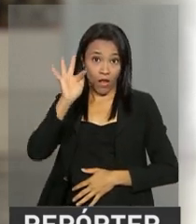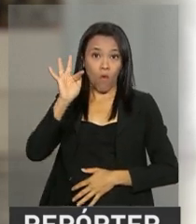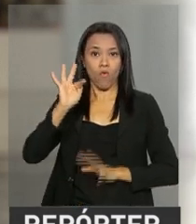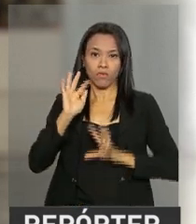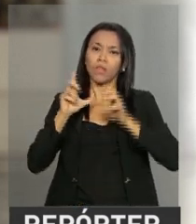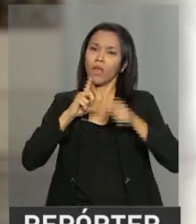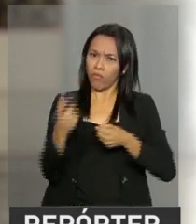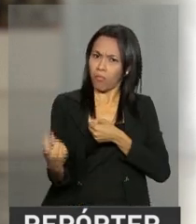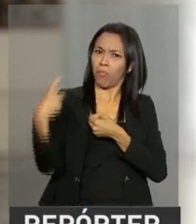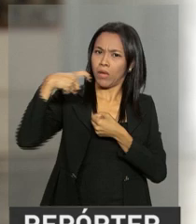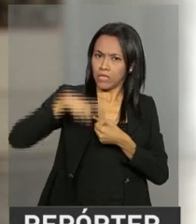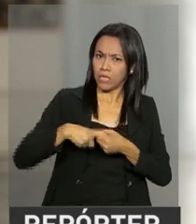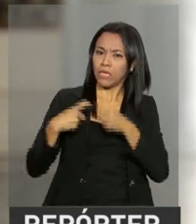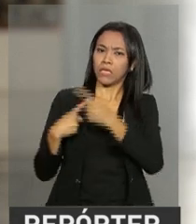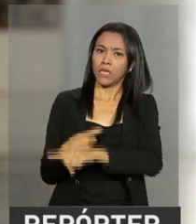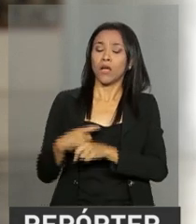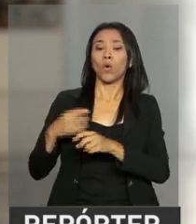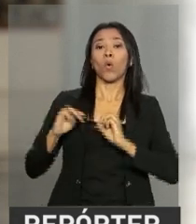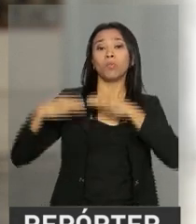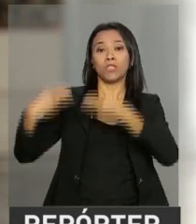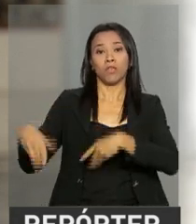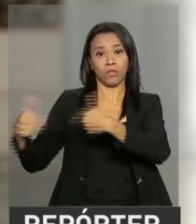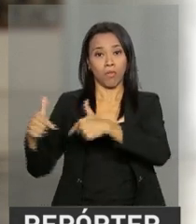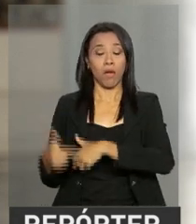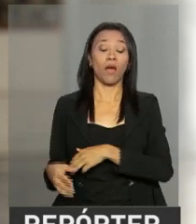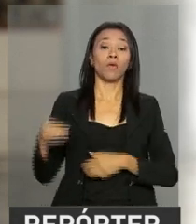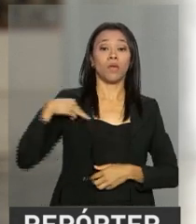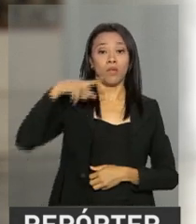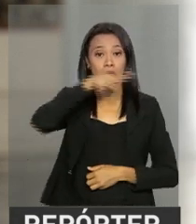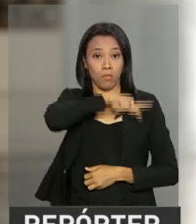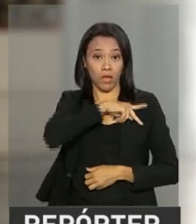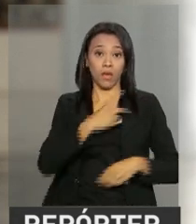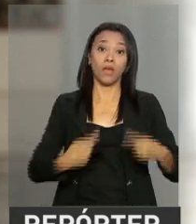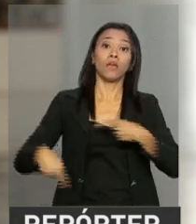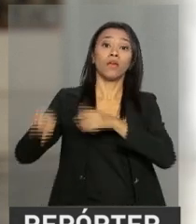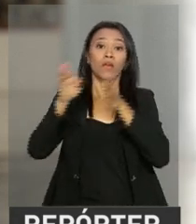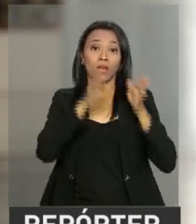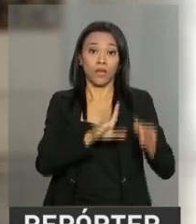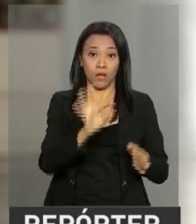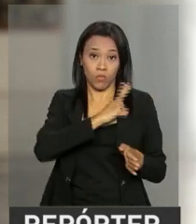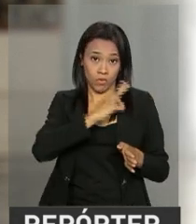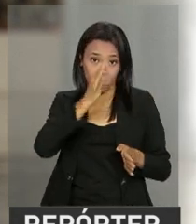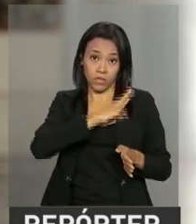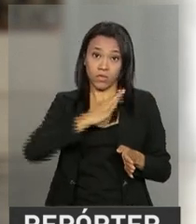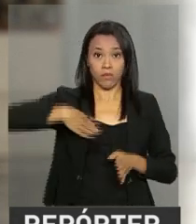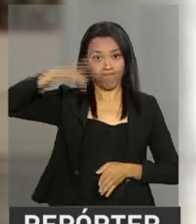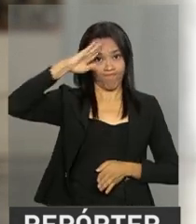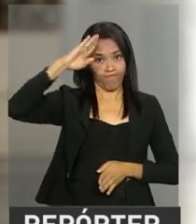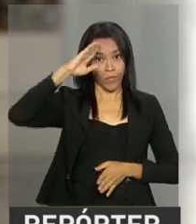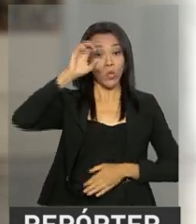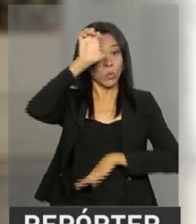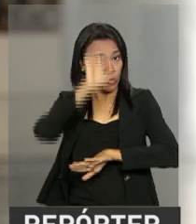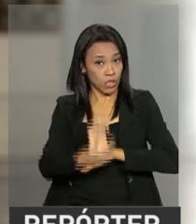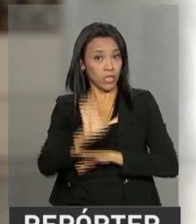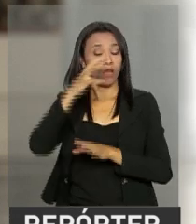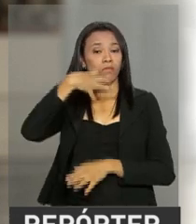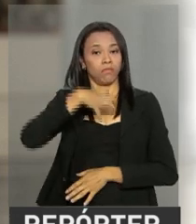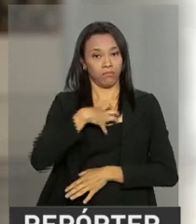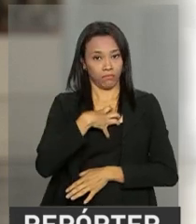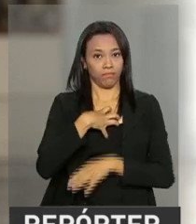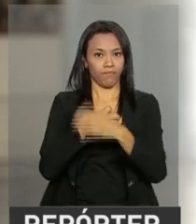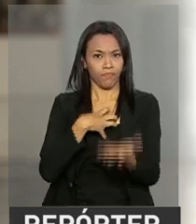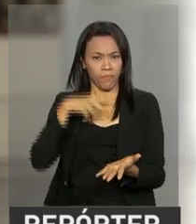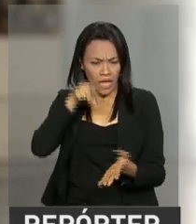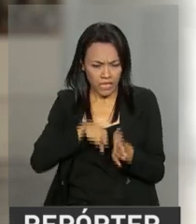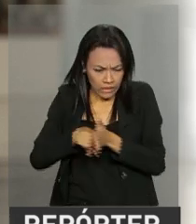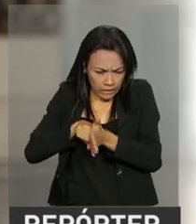parceria com o Ministério do Trabalho, o Ministério Público Federal e a Polícia Militar da Bahia. Essa investigação